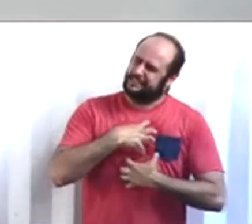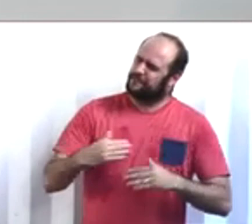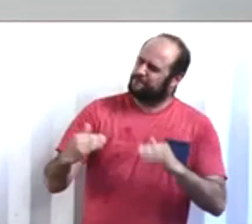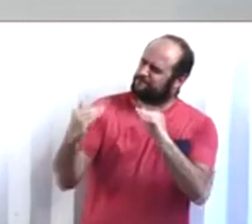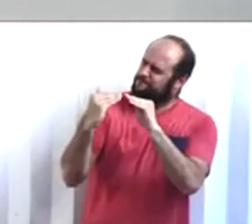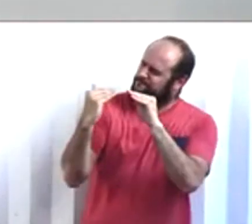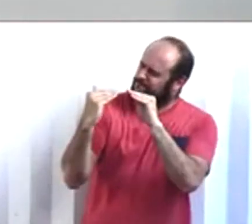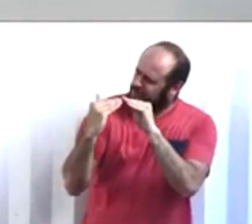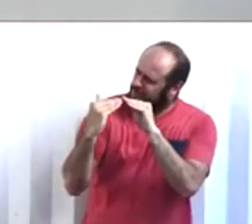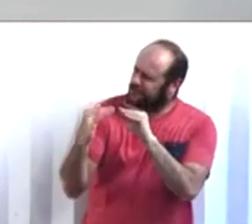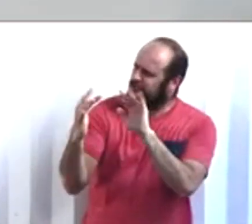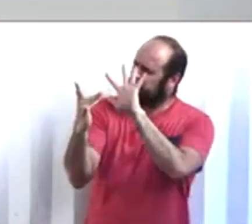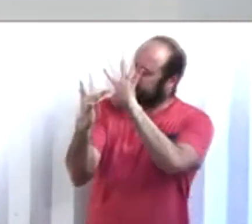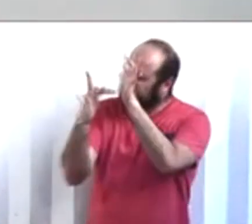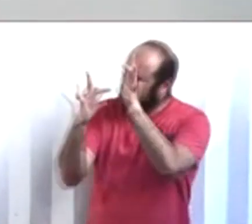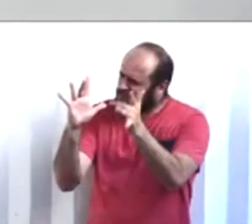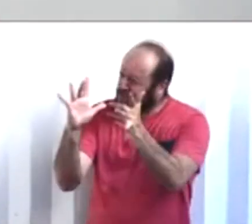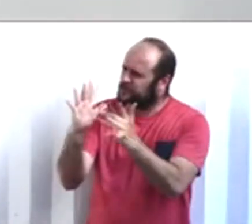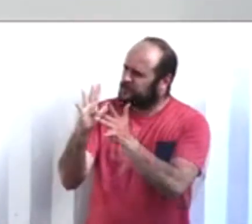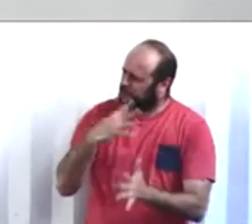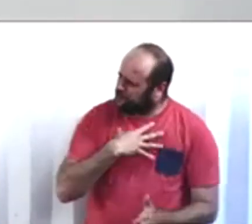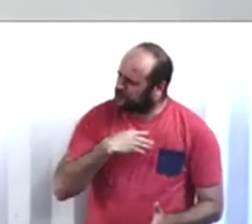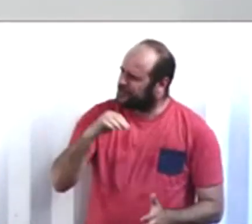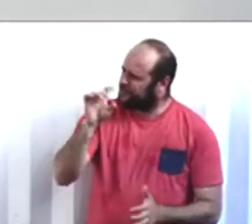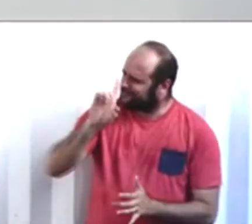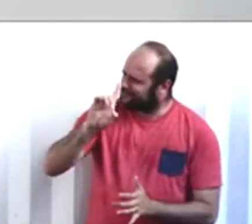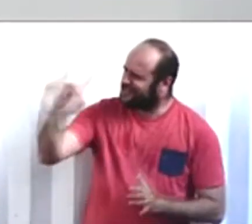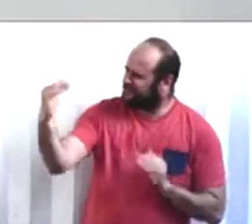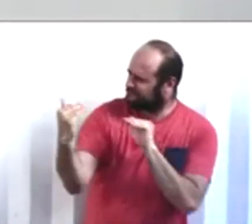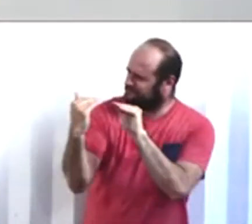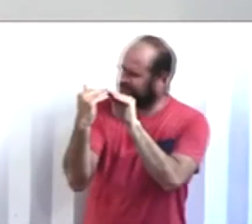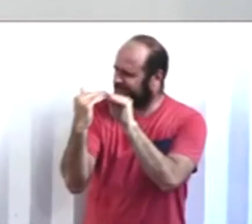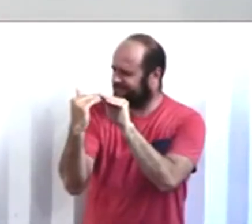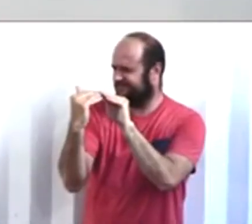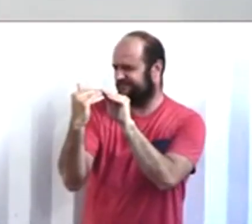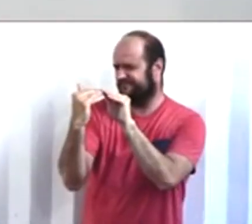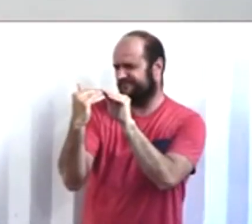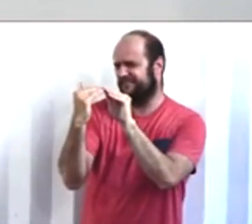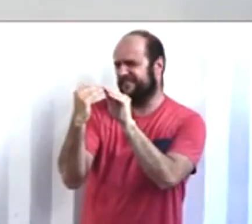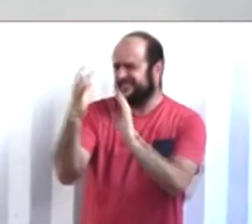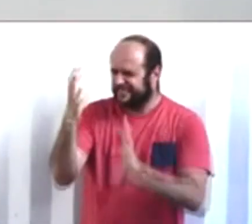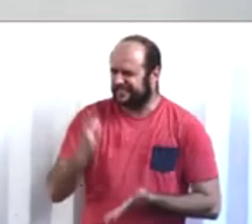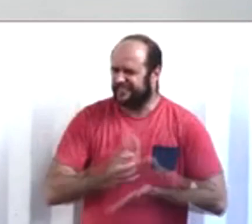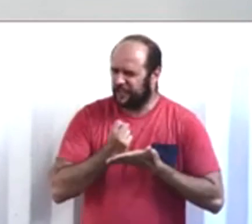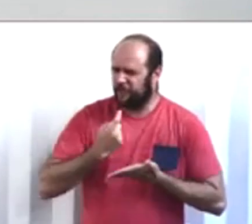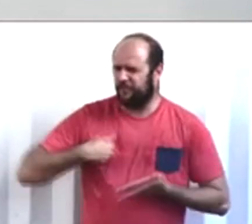identifiquemos com a pessoa do Filho de Deus, Jesus Cristo, o nosso